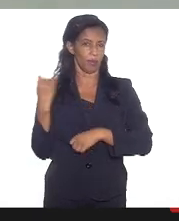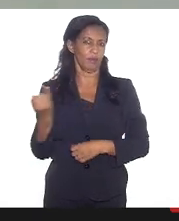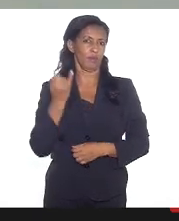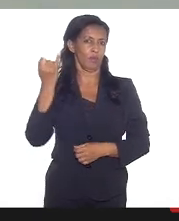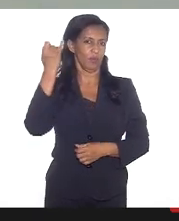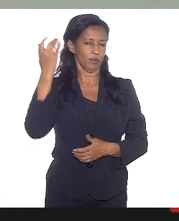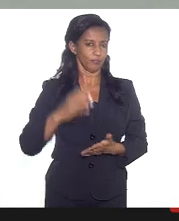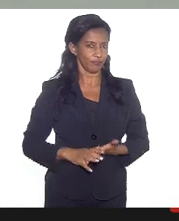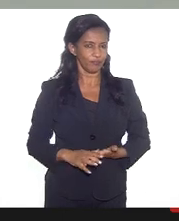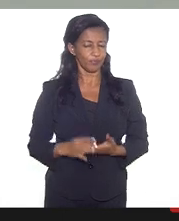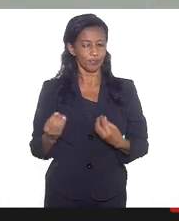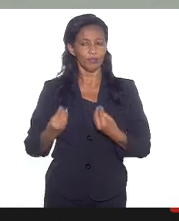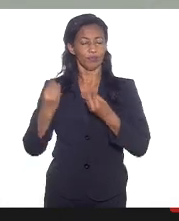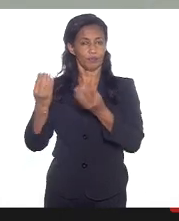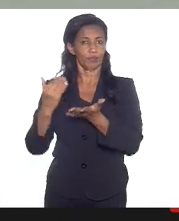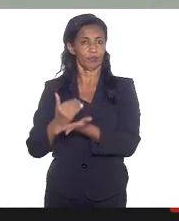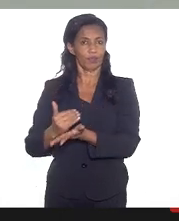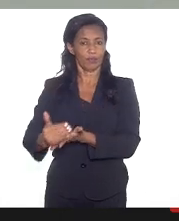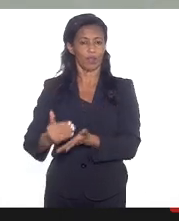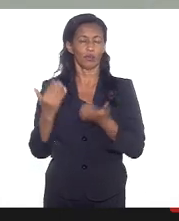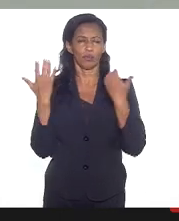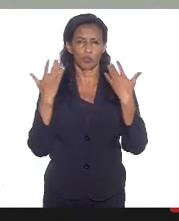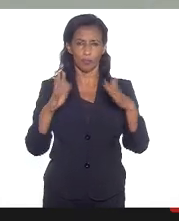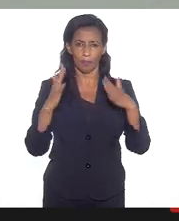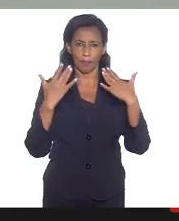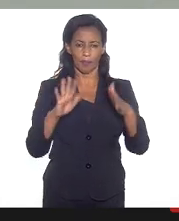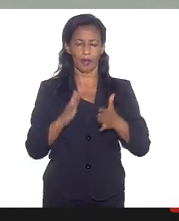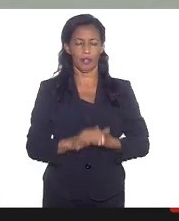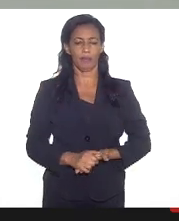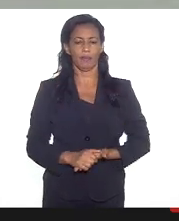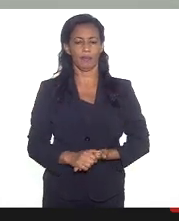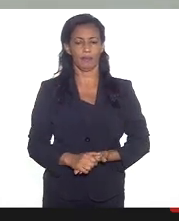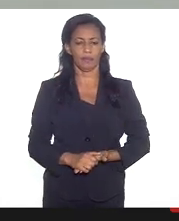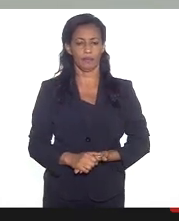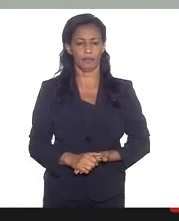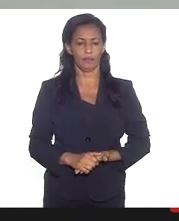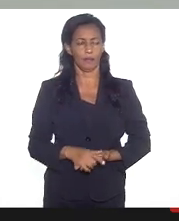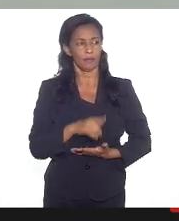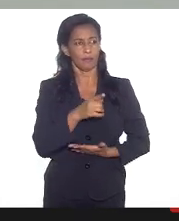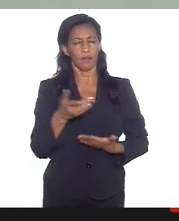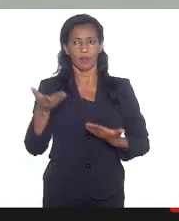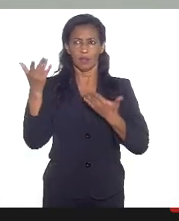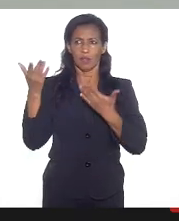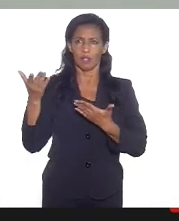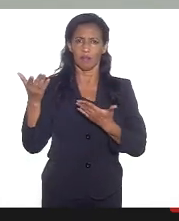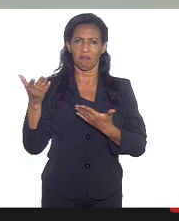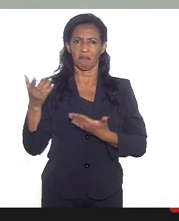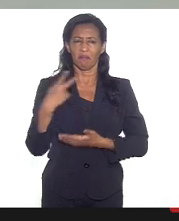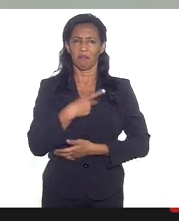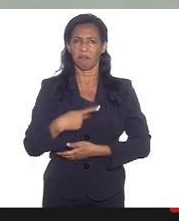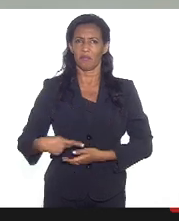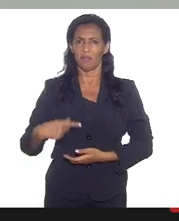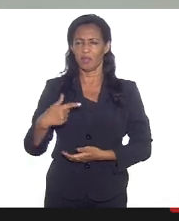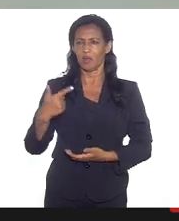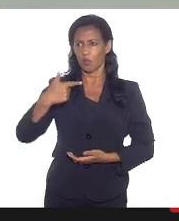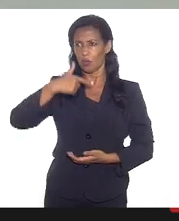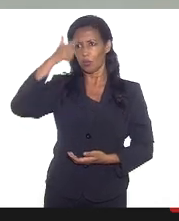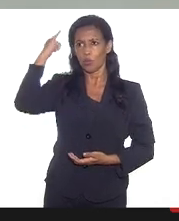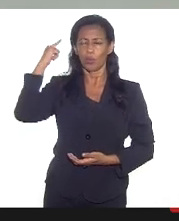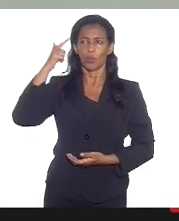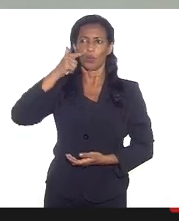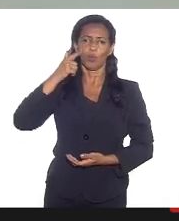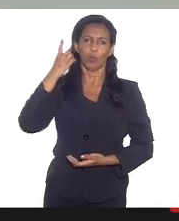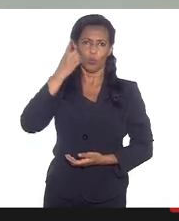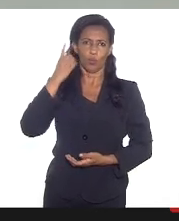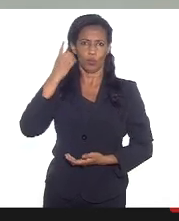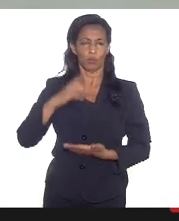Ele foi dado, ele já foi iniciado, então todos de parabéns com isso, inclusive Vossa Excelência, por estar conduzindo o Estado, né, por estar na